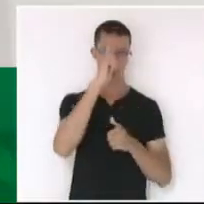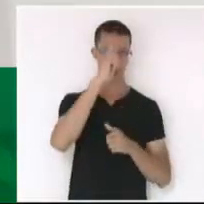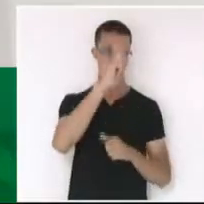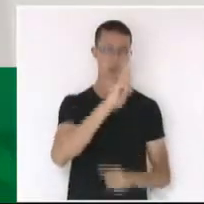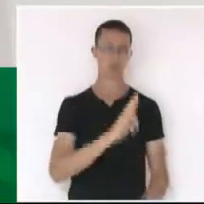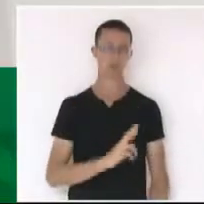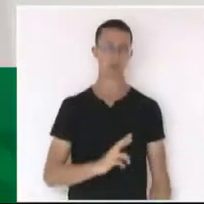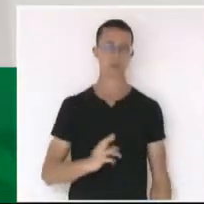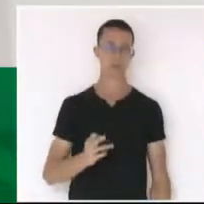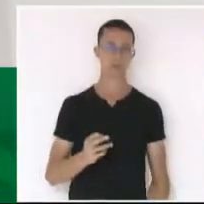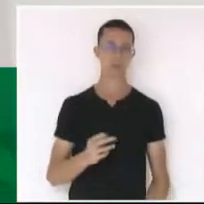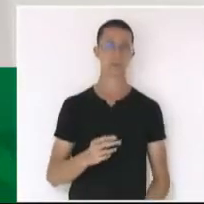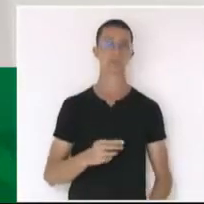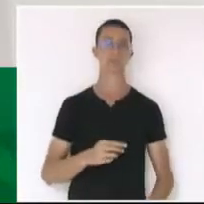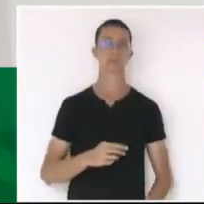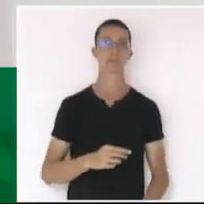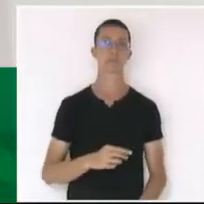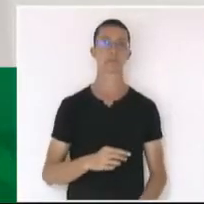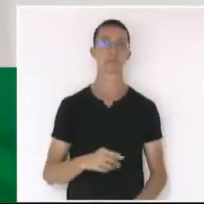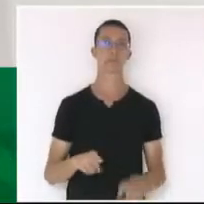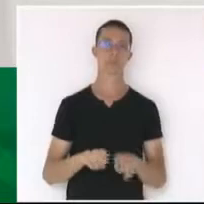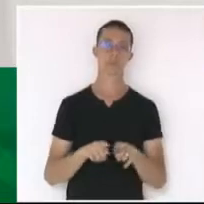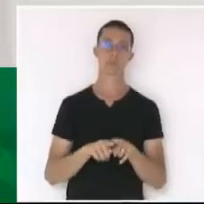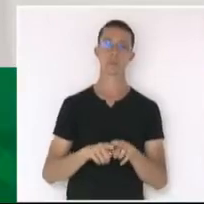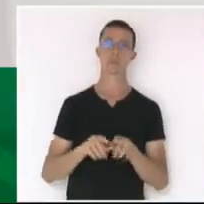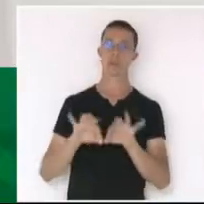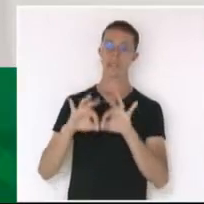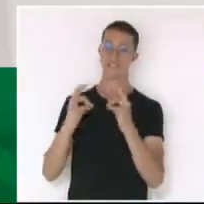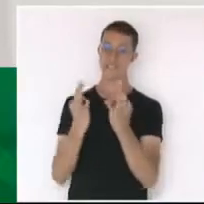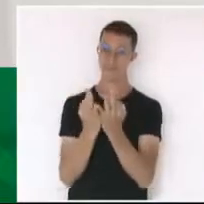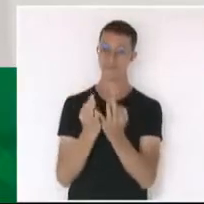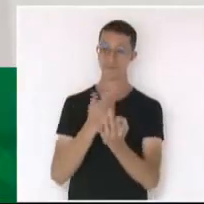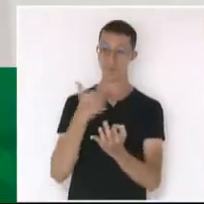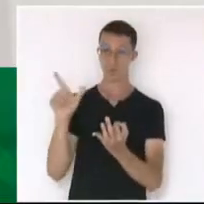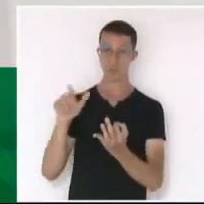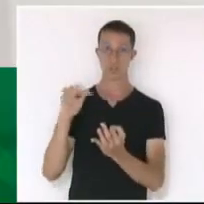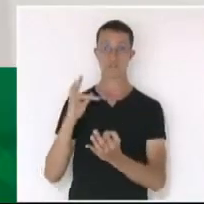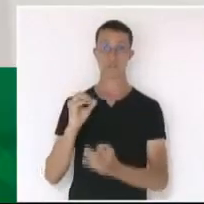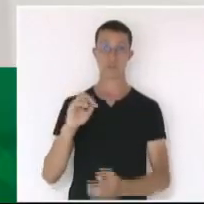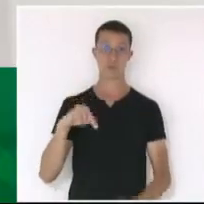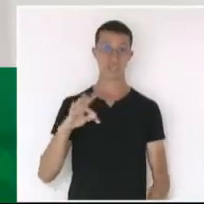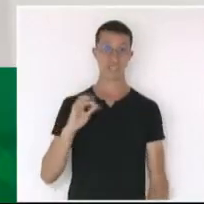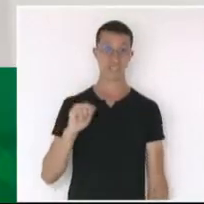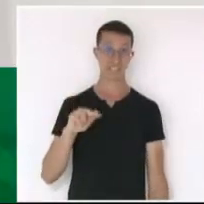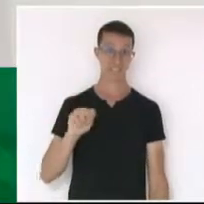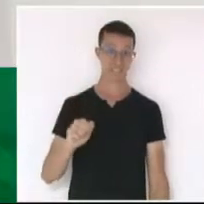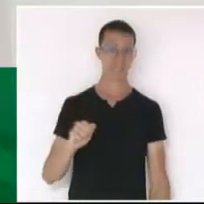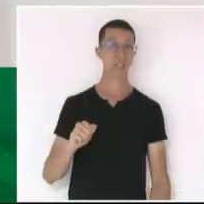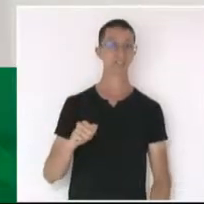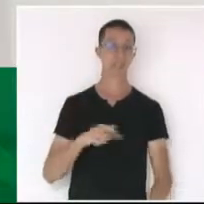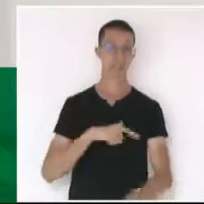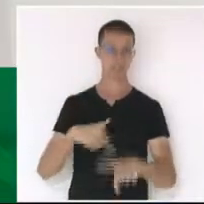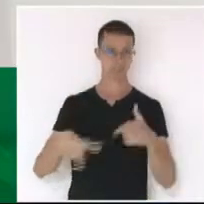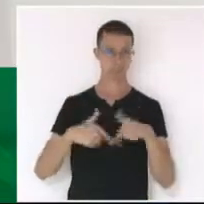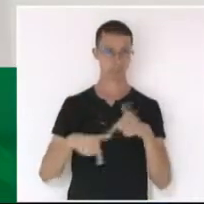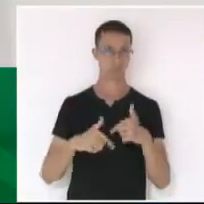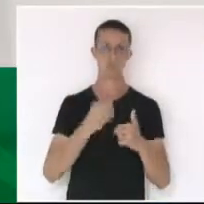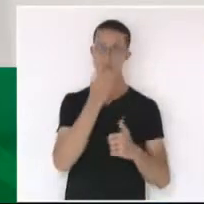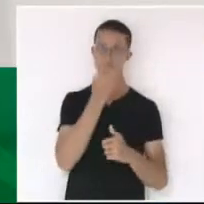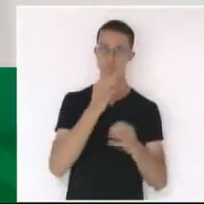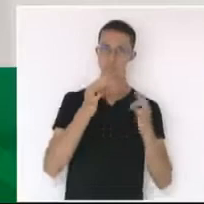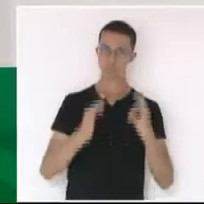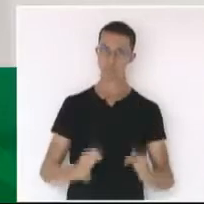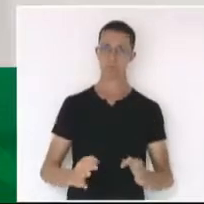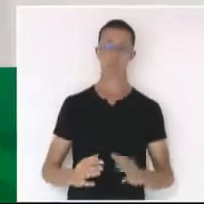também ouvi falar muito bem da família Fontana por isso lá no podemos generalizar e nessa questão